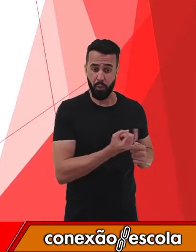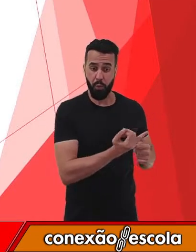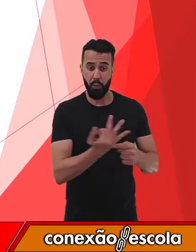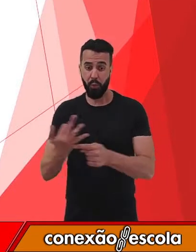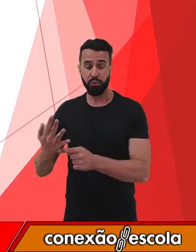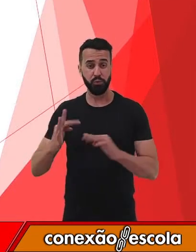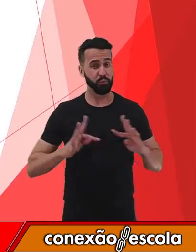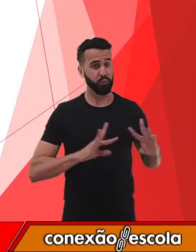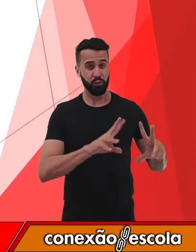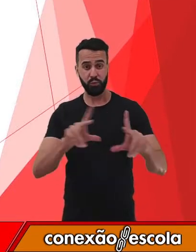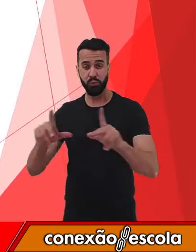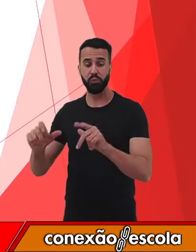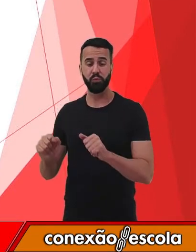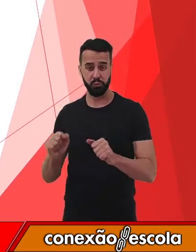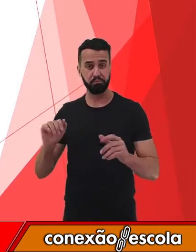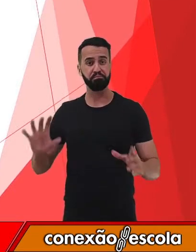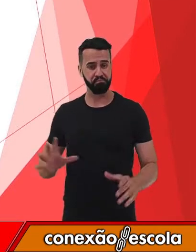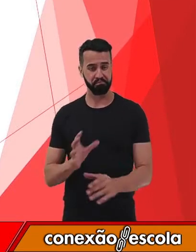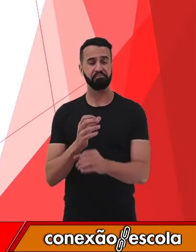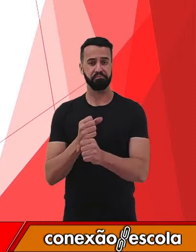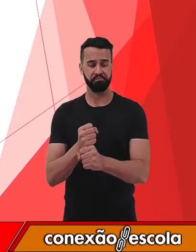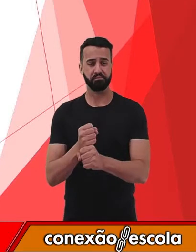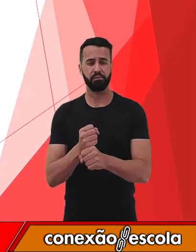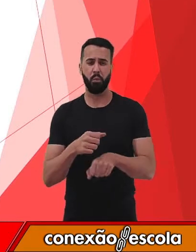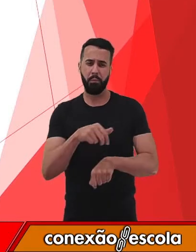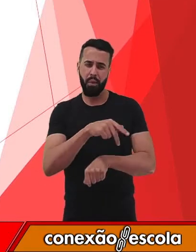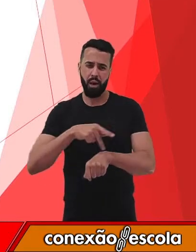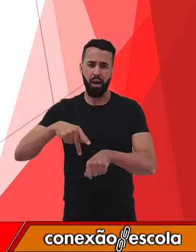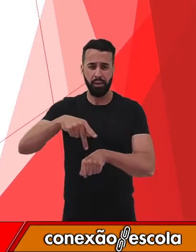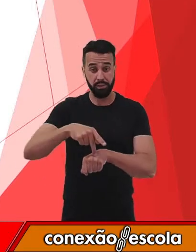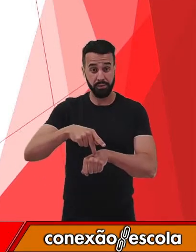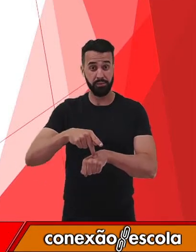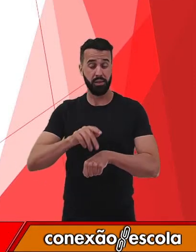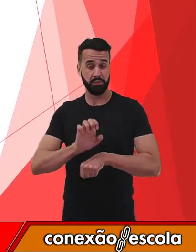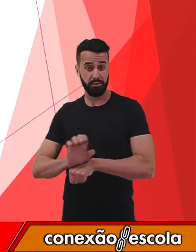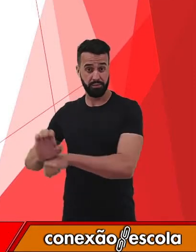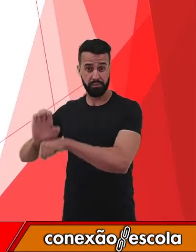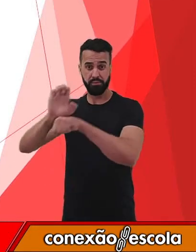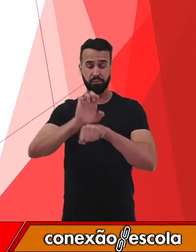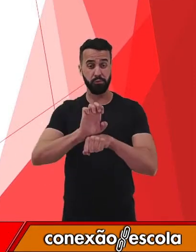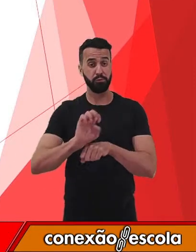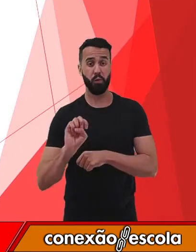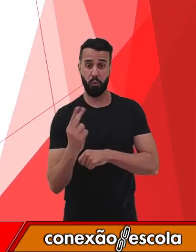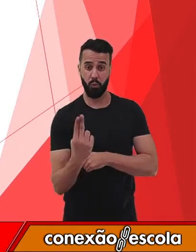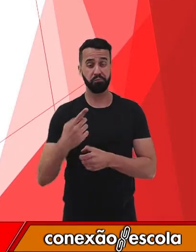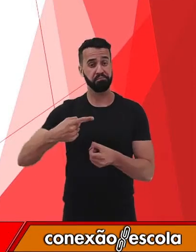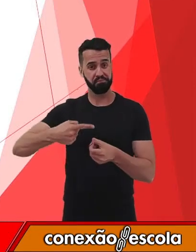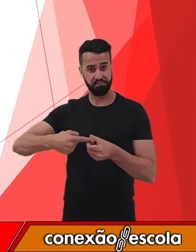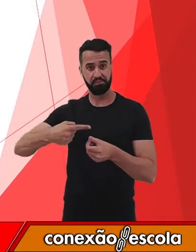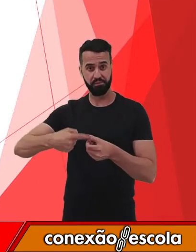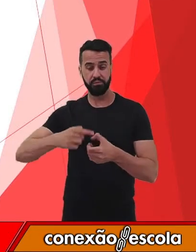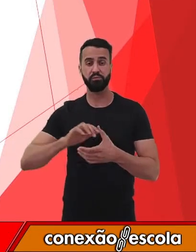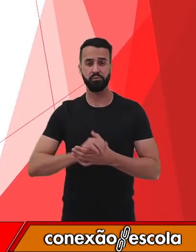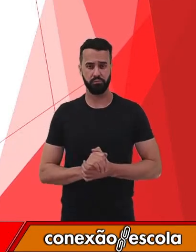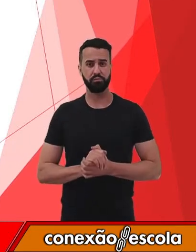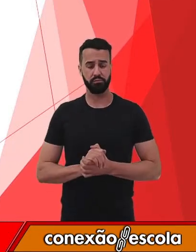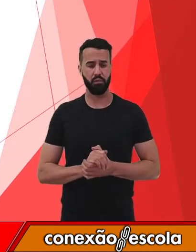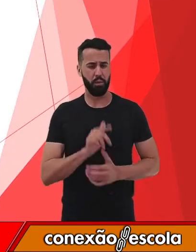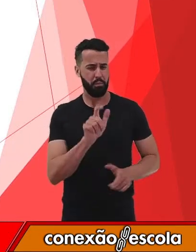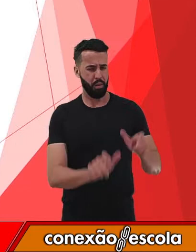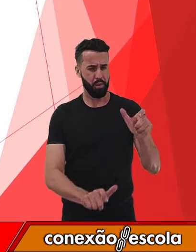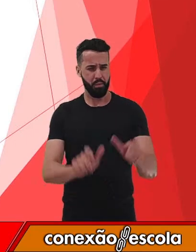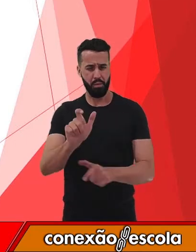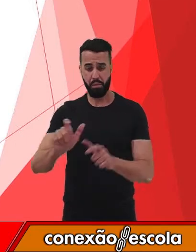toda a população de um país, de um estado ou de uma cidade. Quando esse resultado, quando o